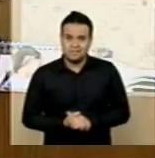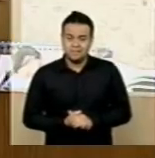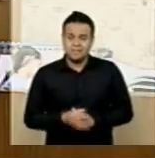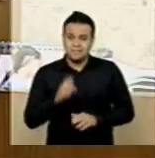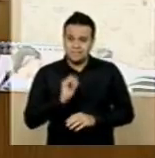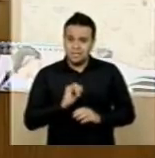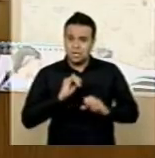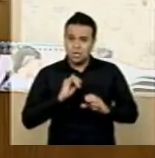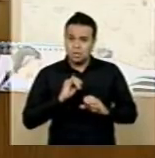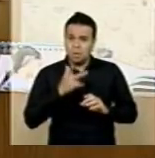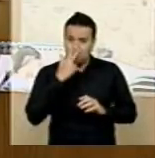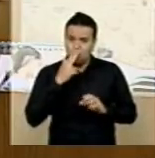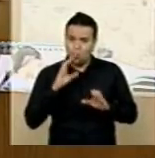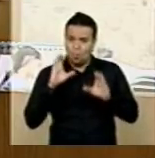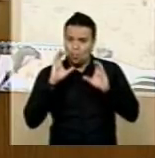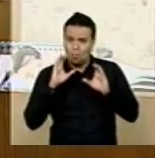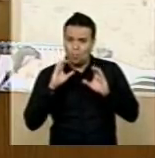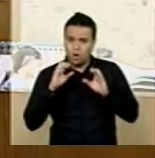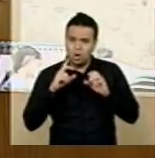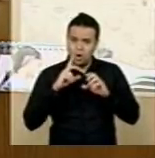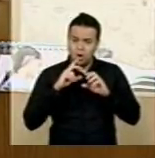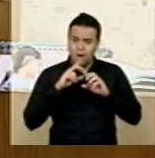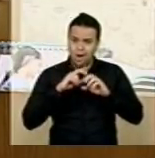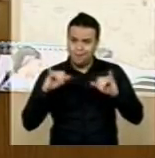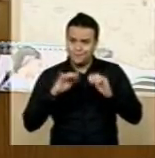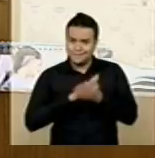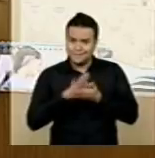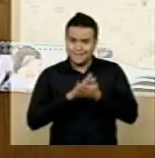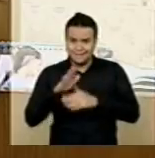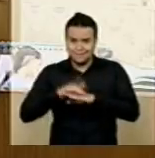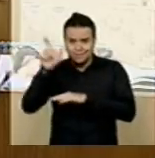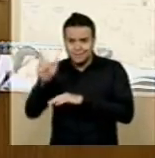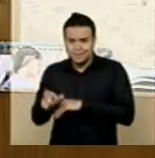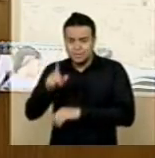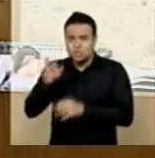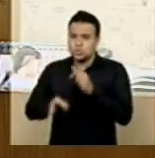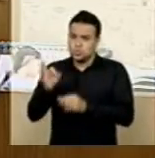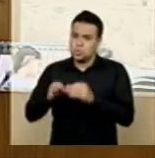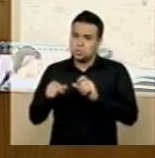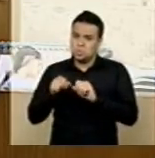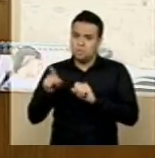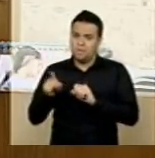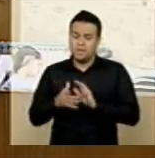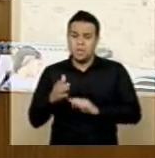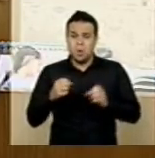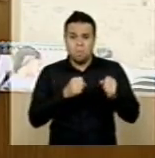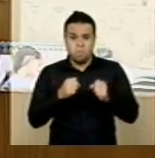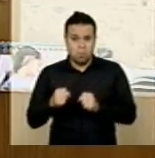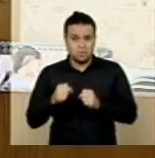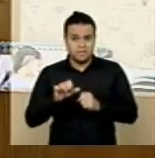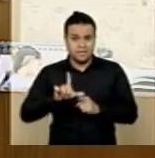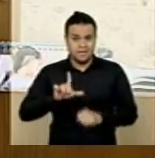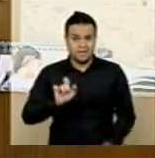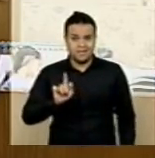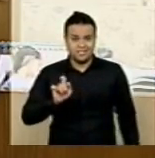comunicar o juiz do qual emanou a ordem judicial. O poder legislativo não é um poder